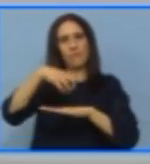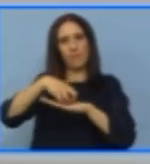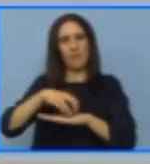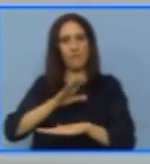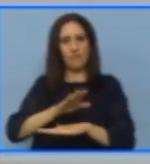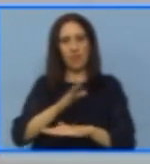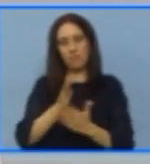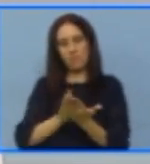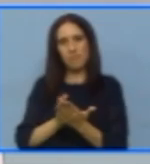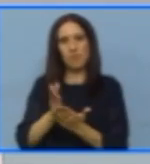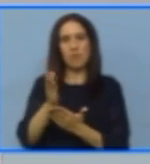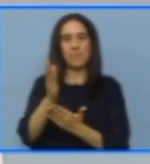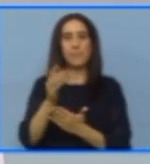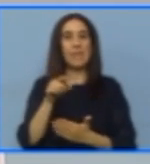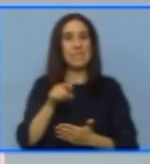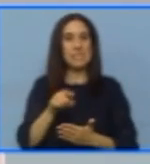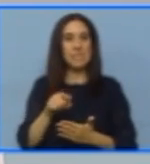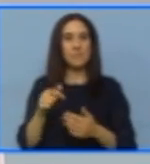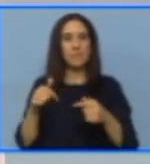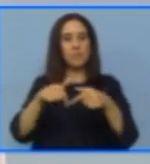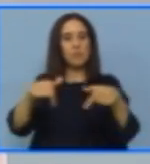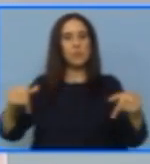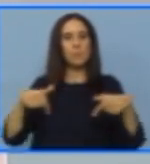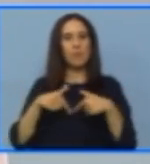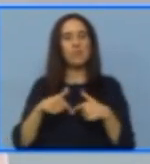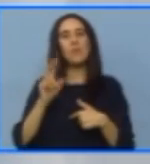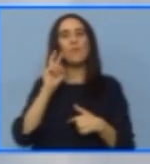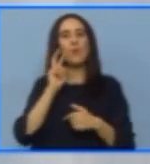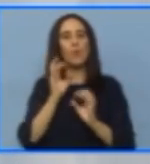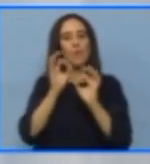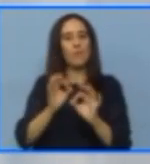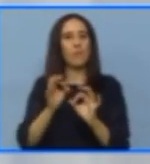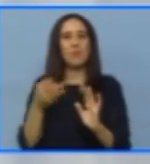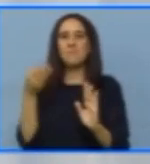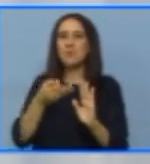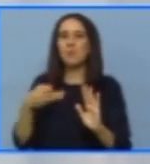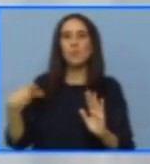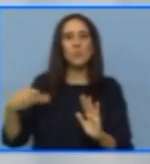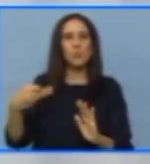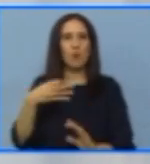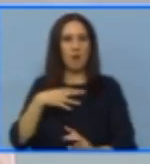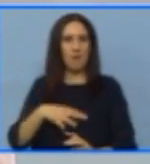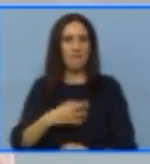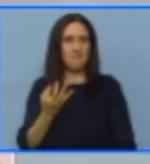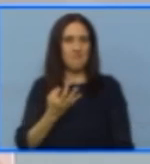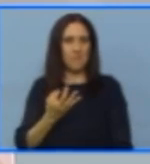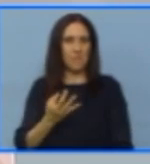perdurará. E esse será um espaço que nós queremos valorizar e que nós queremos utilizar todos os dias, obviamente.